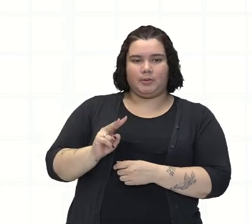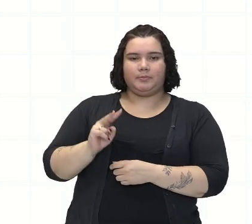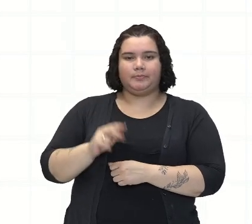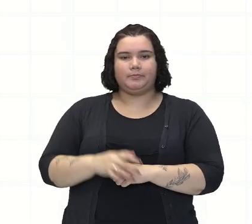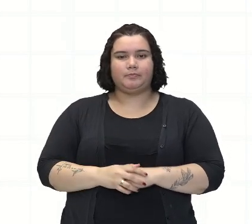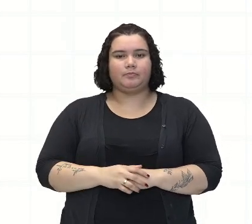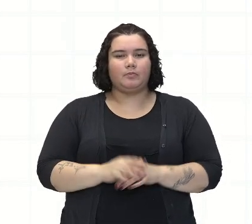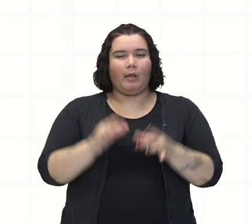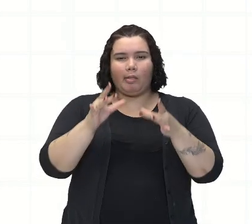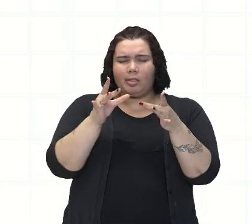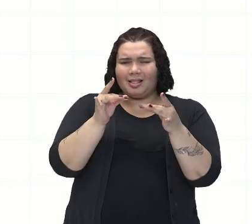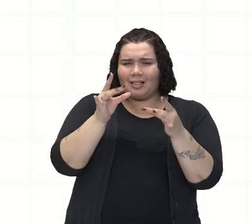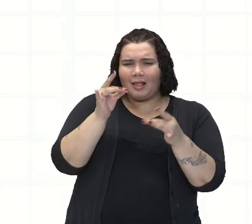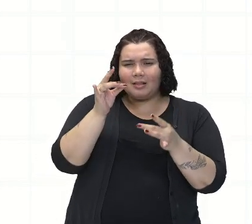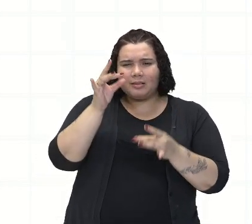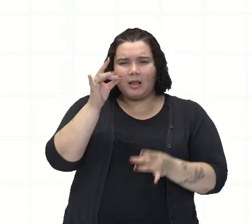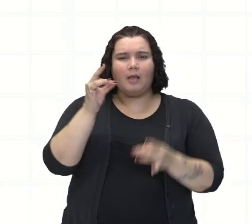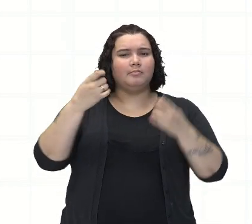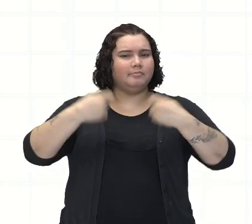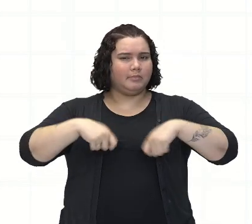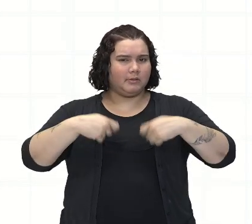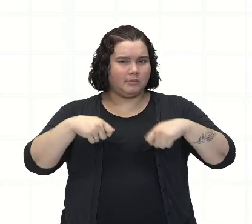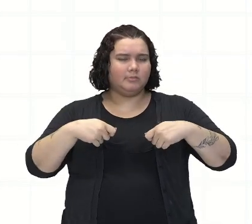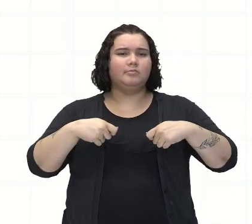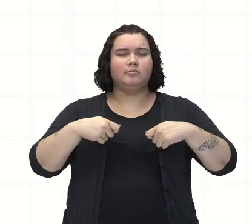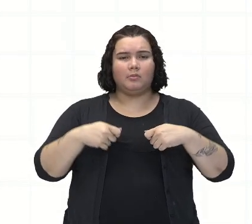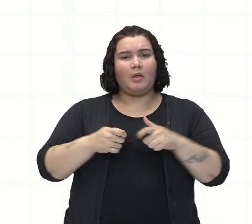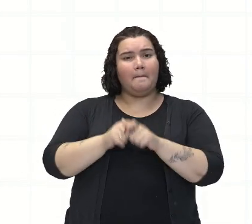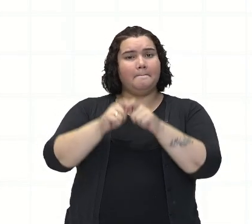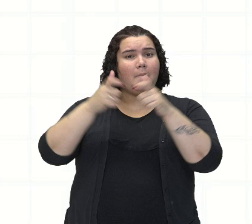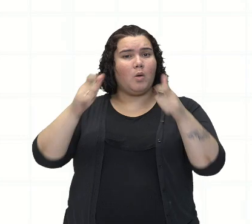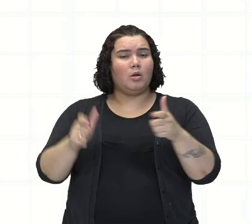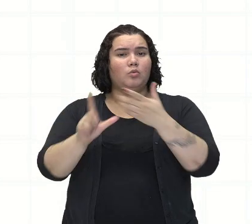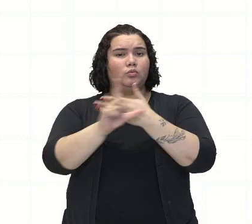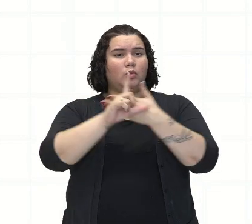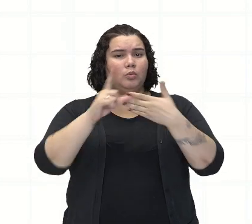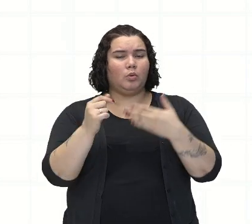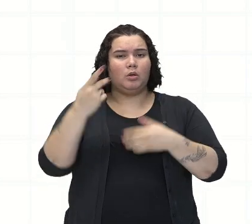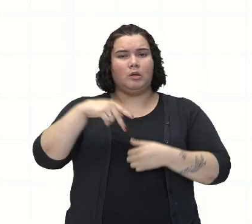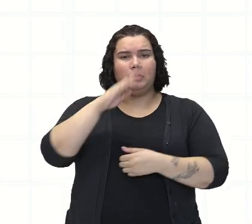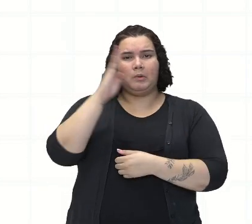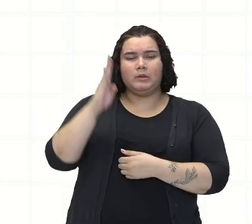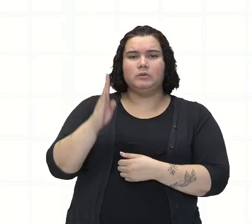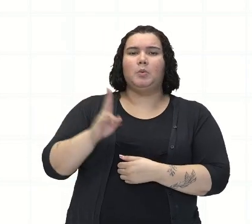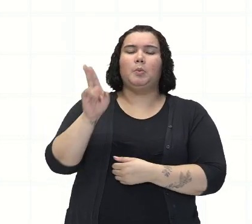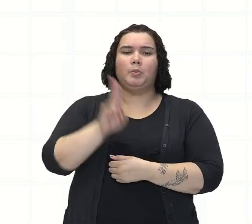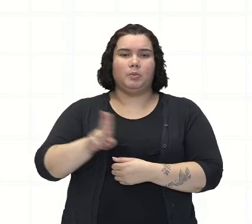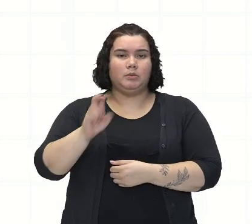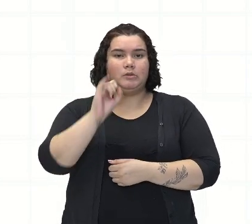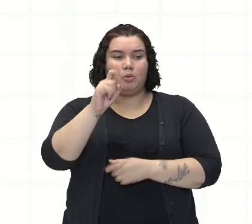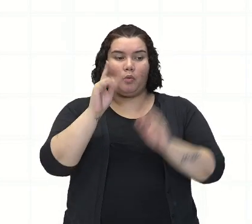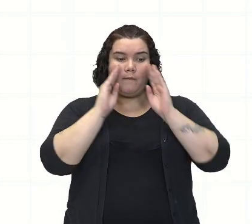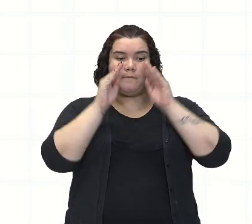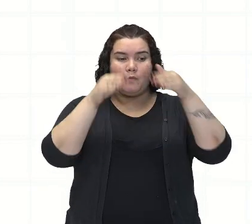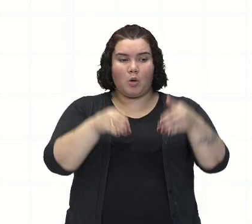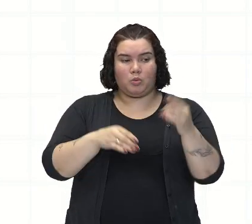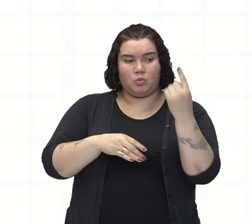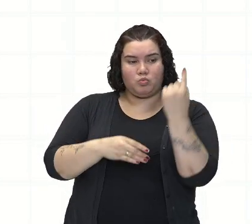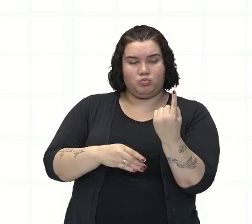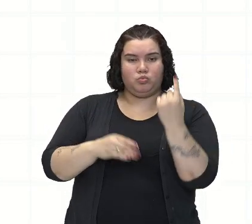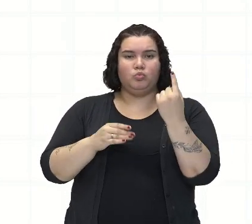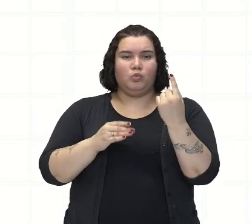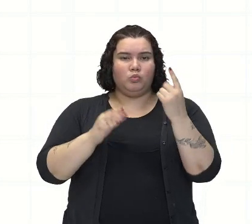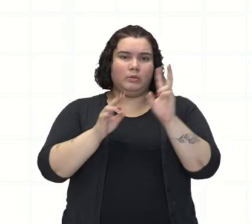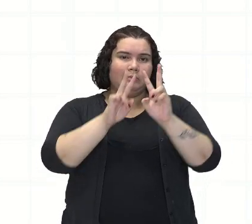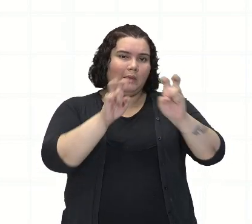detalhes minuciosos, bastantes autores brasileiros vão fazer isso, que são esses detalhes, justamente porque se você quer focar num único elemento, você quer dar uma